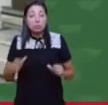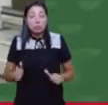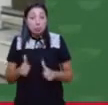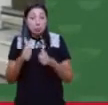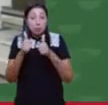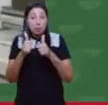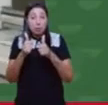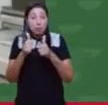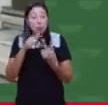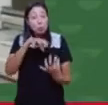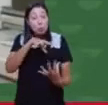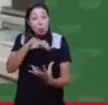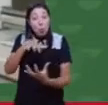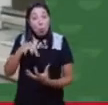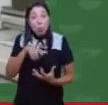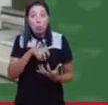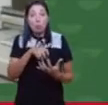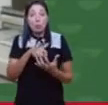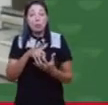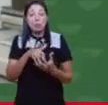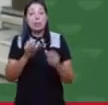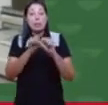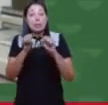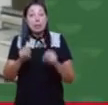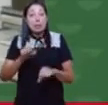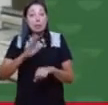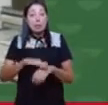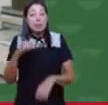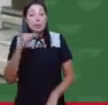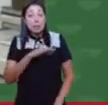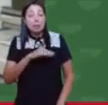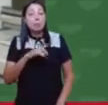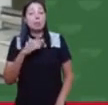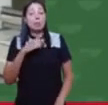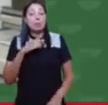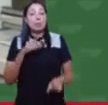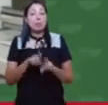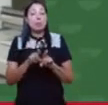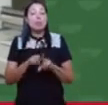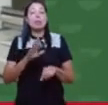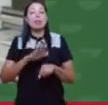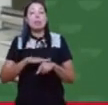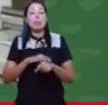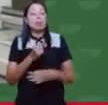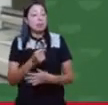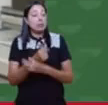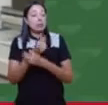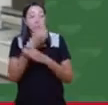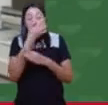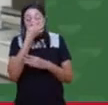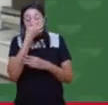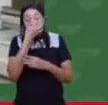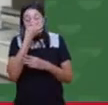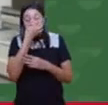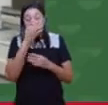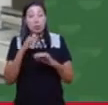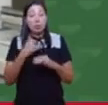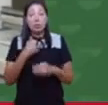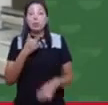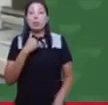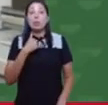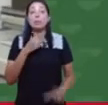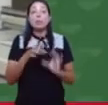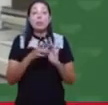melhores sistemas do mundo, o sistema mais rápido de apuração e um dos mais seguros. Então, nós não podemos